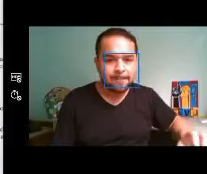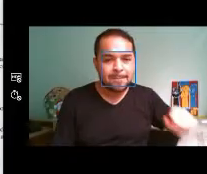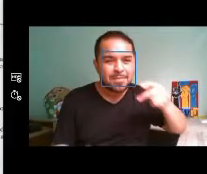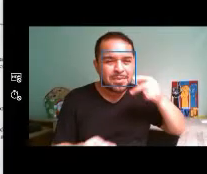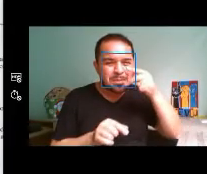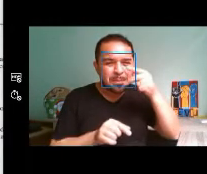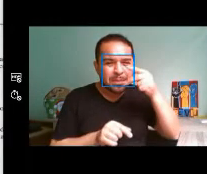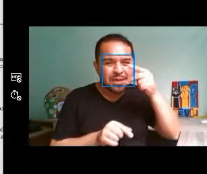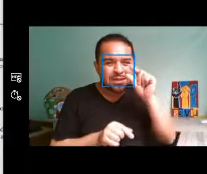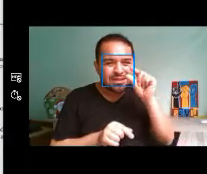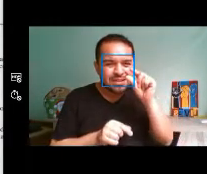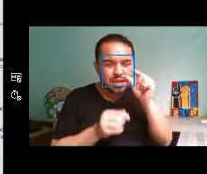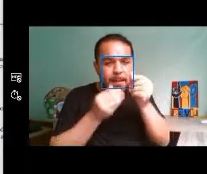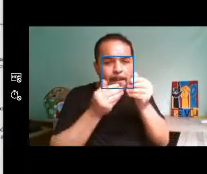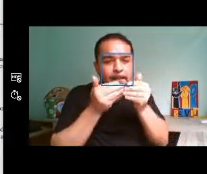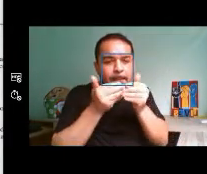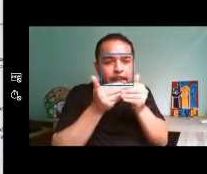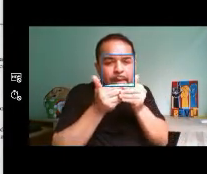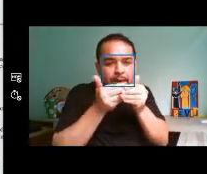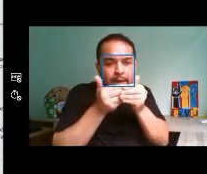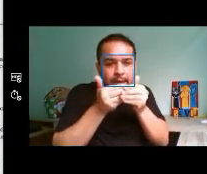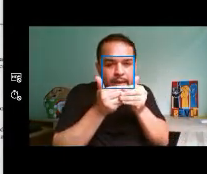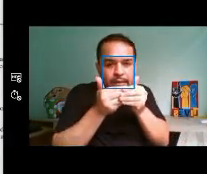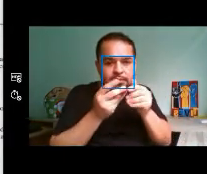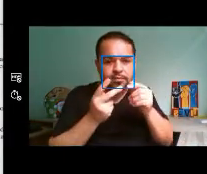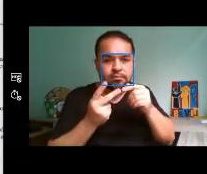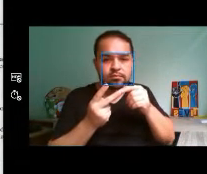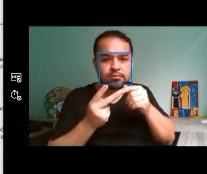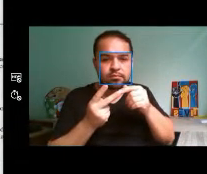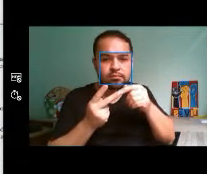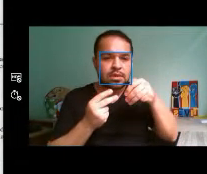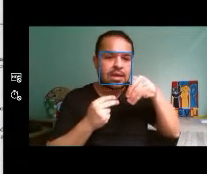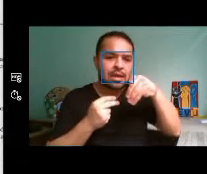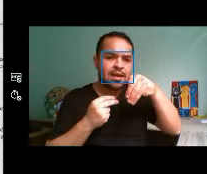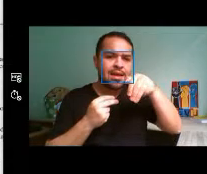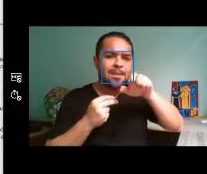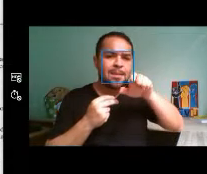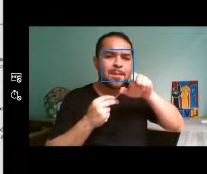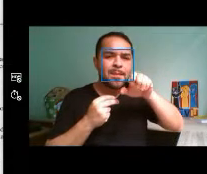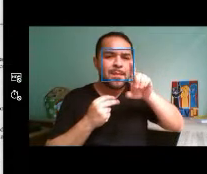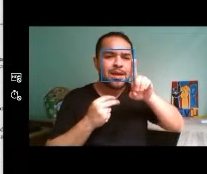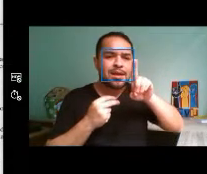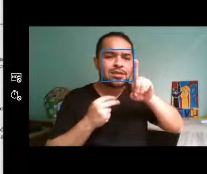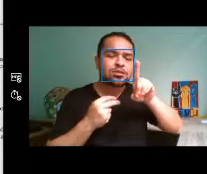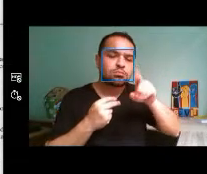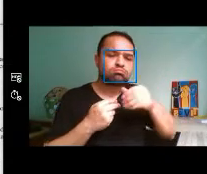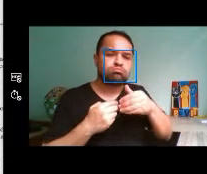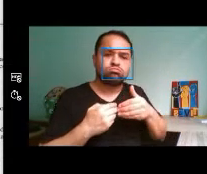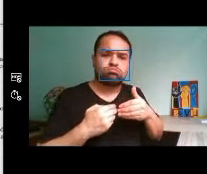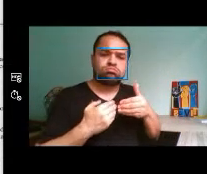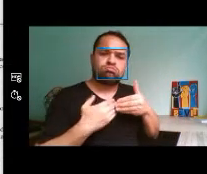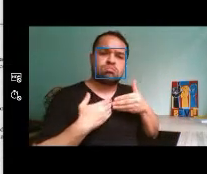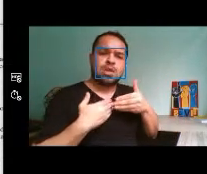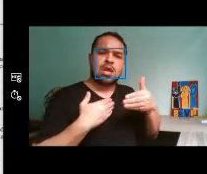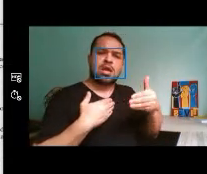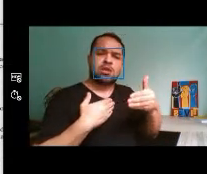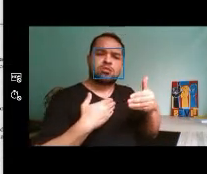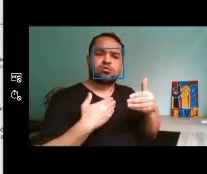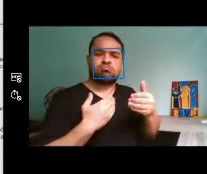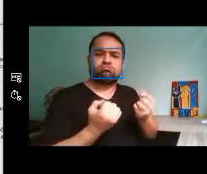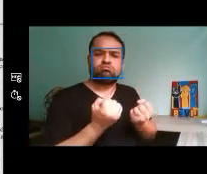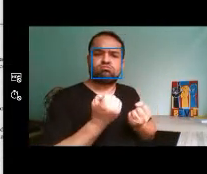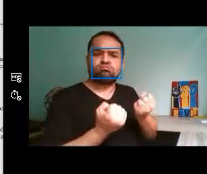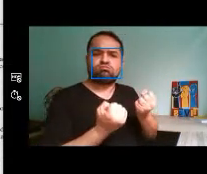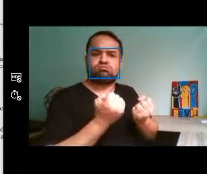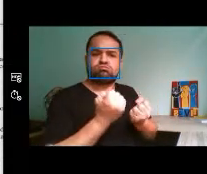sinal, há um contato do local com a configuração. Que às vezes esse local pode ser